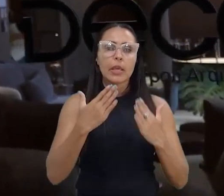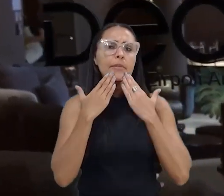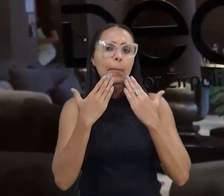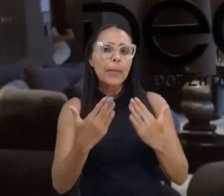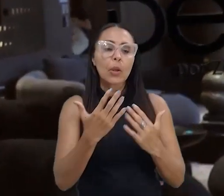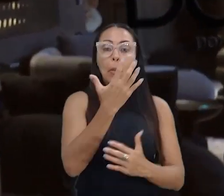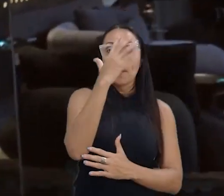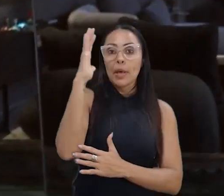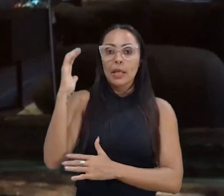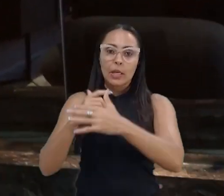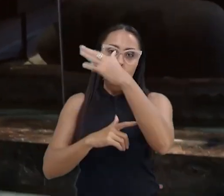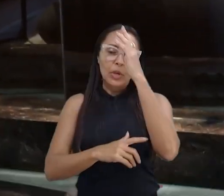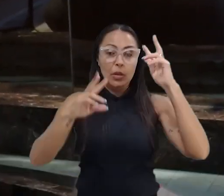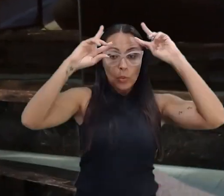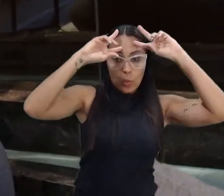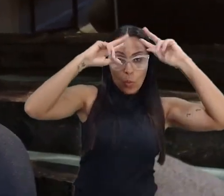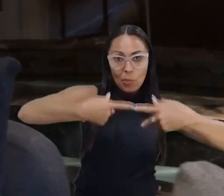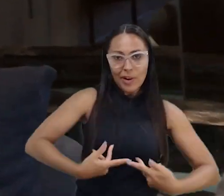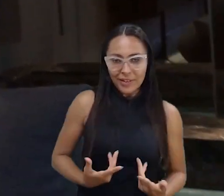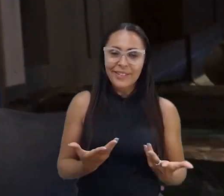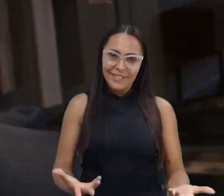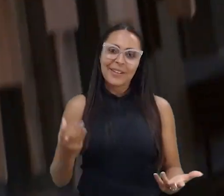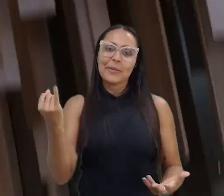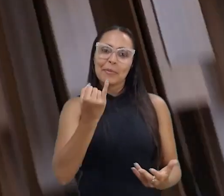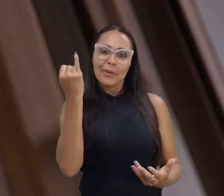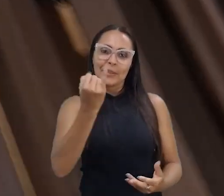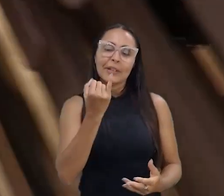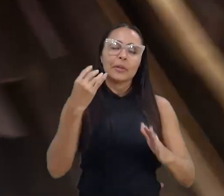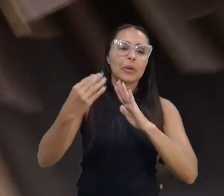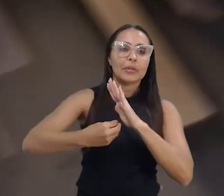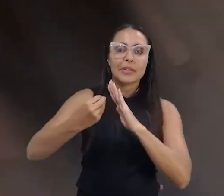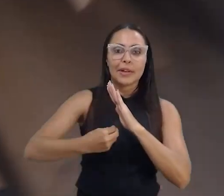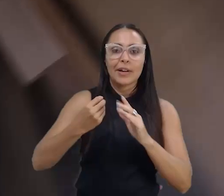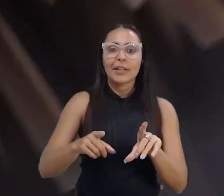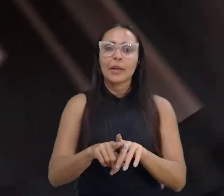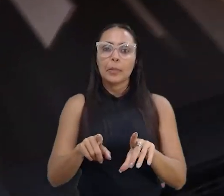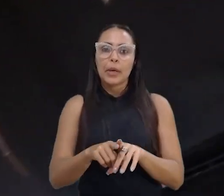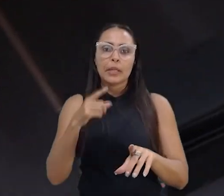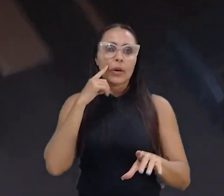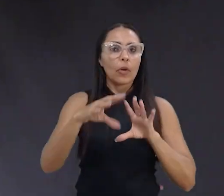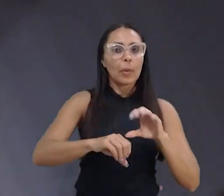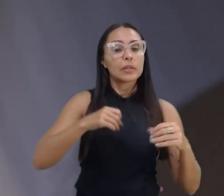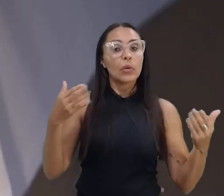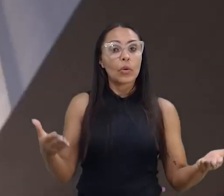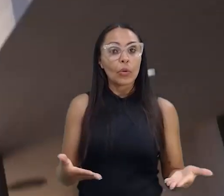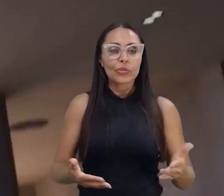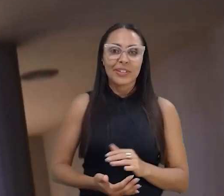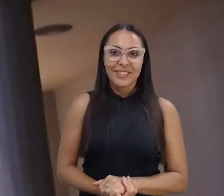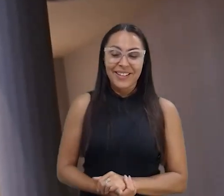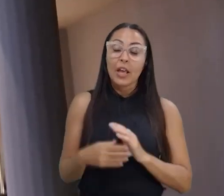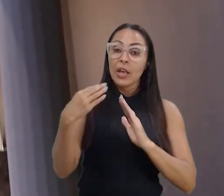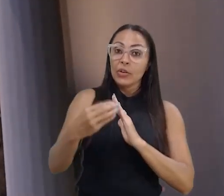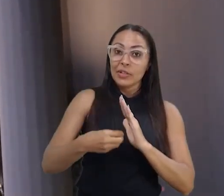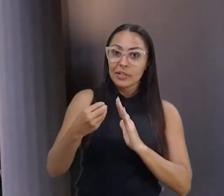pela natureza mais perto do ser humano, que é bem interessante para o design de interiores e para a formação de vocês atual. O